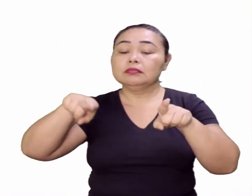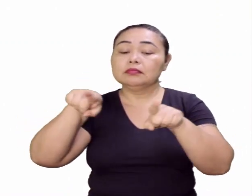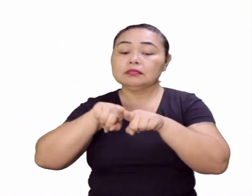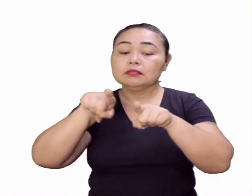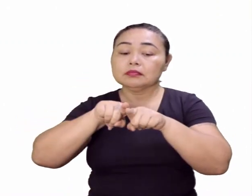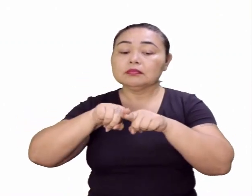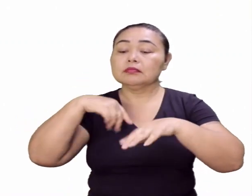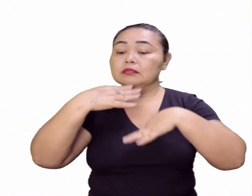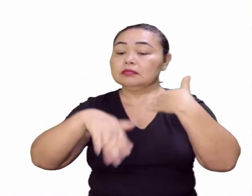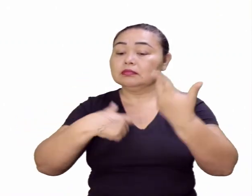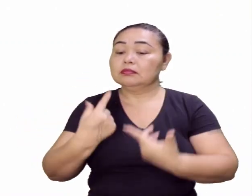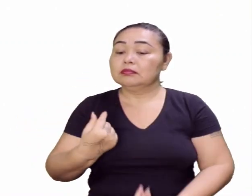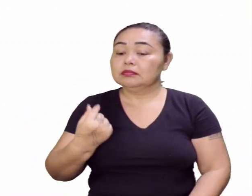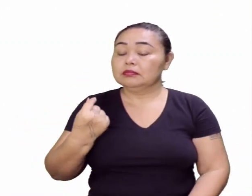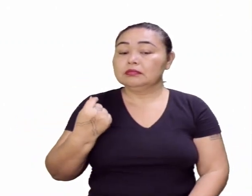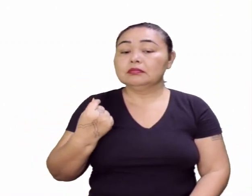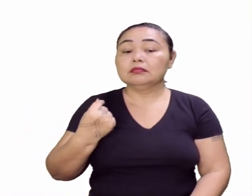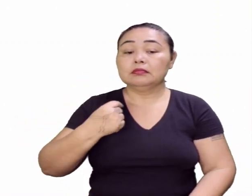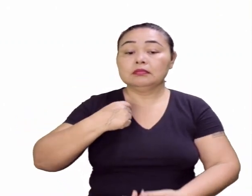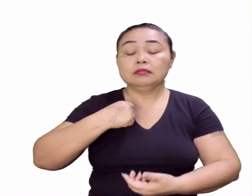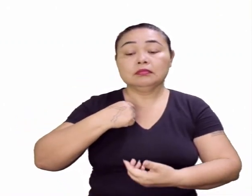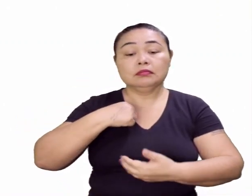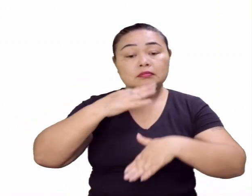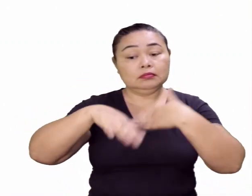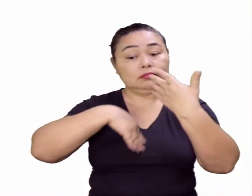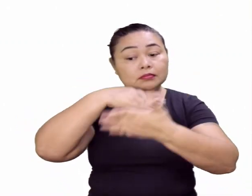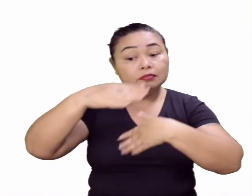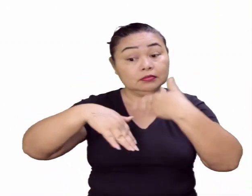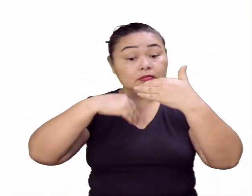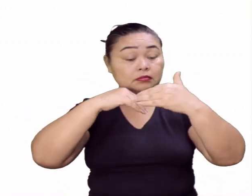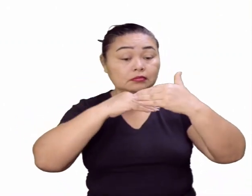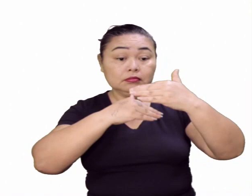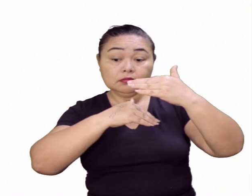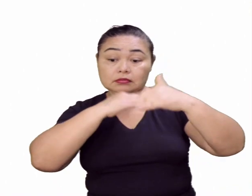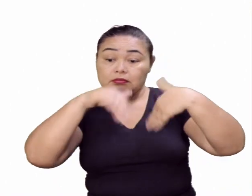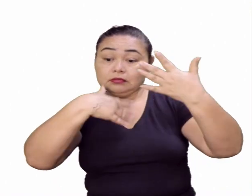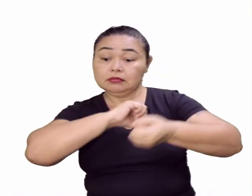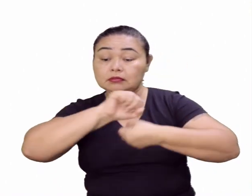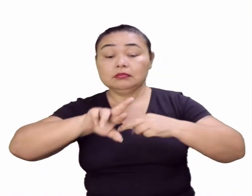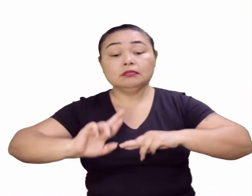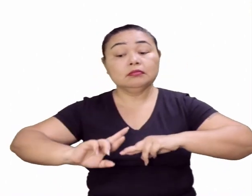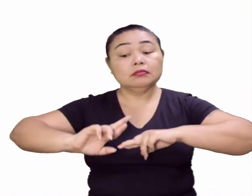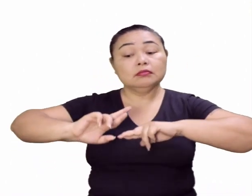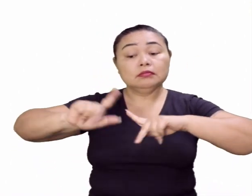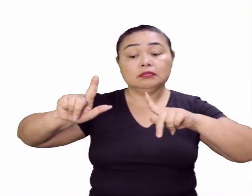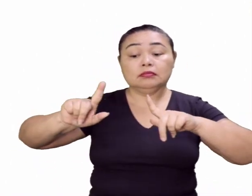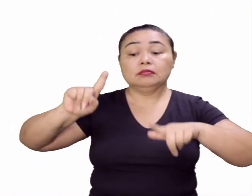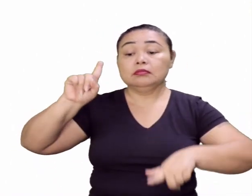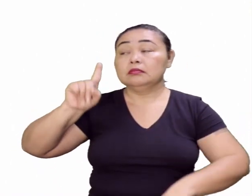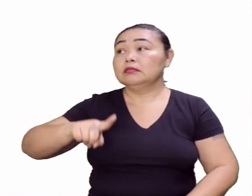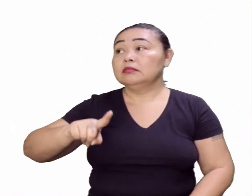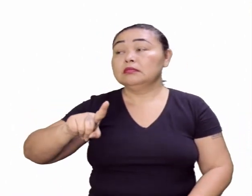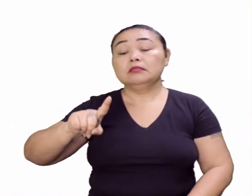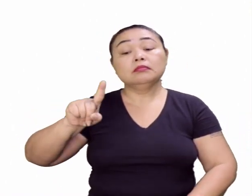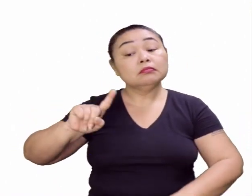aí. E então, ó, desenvolvimento sustentável, ele é diferente, ele